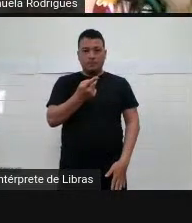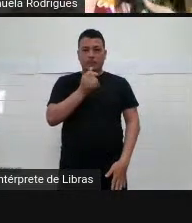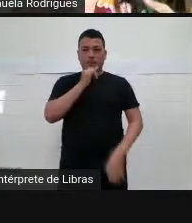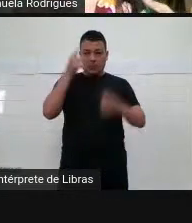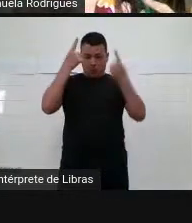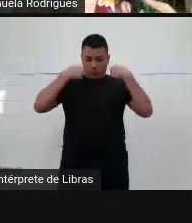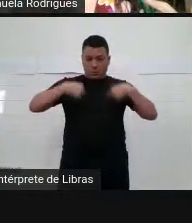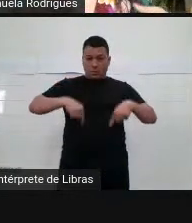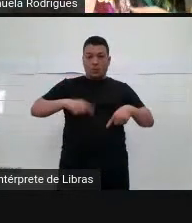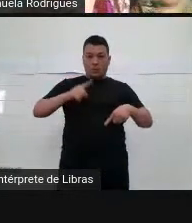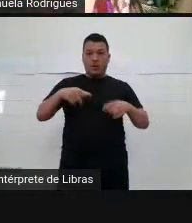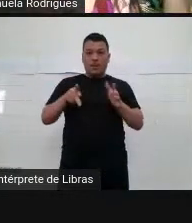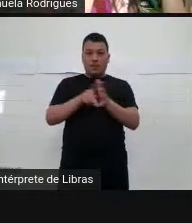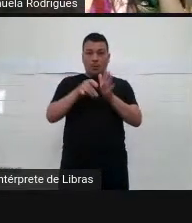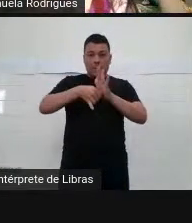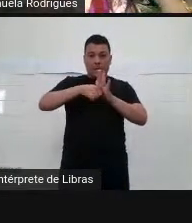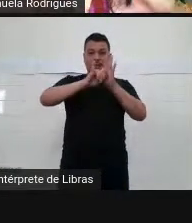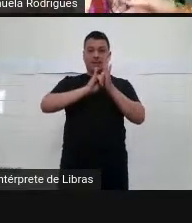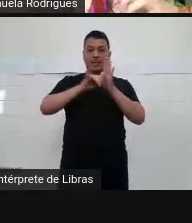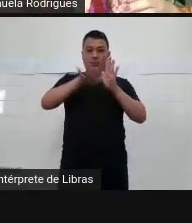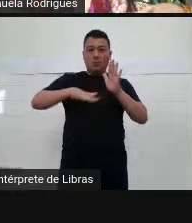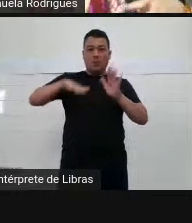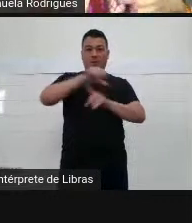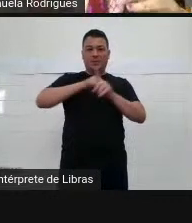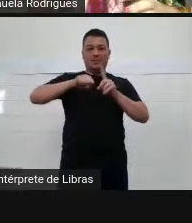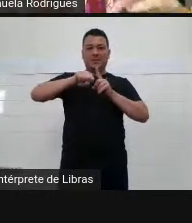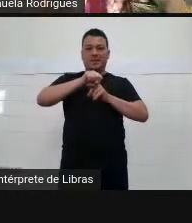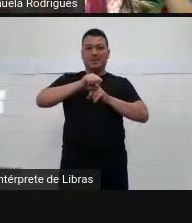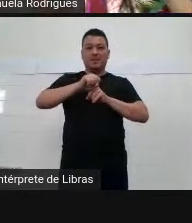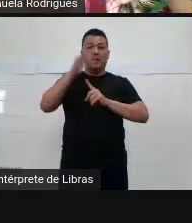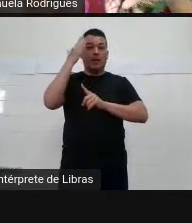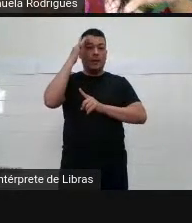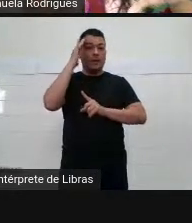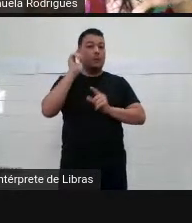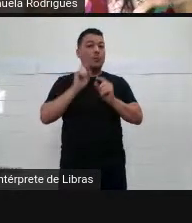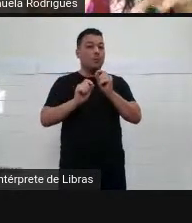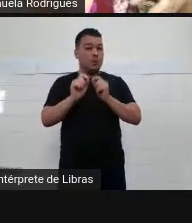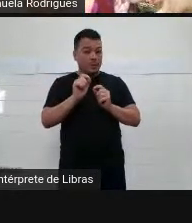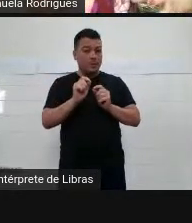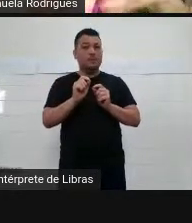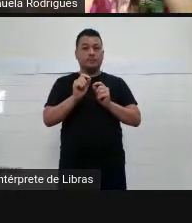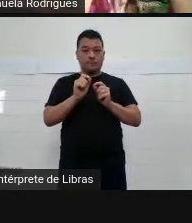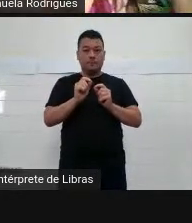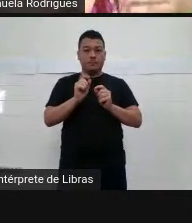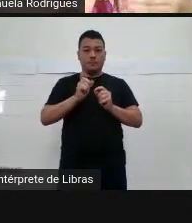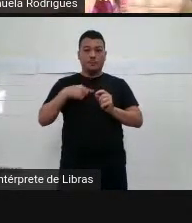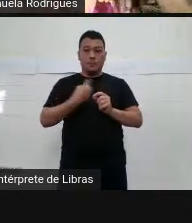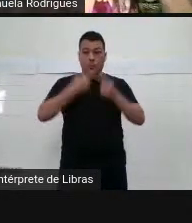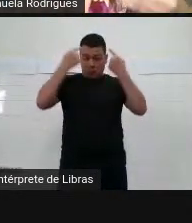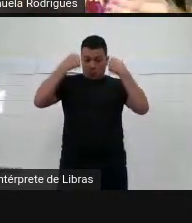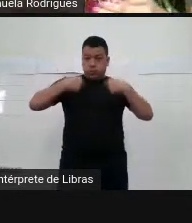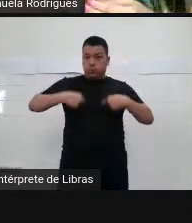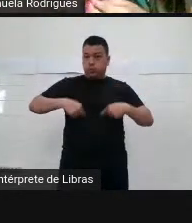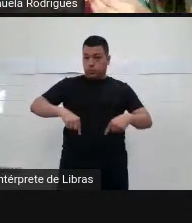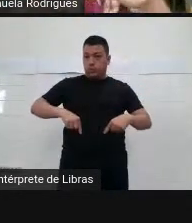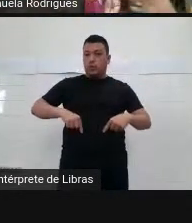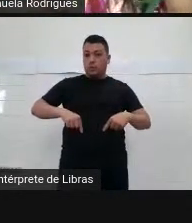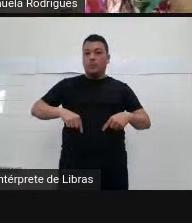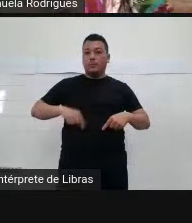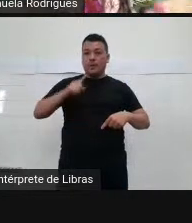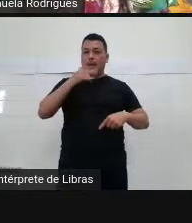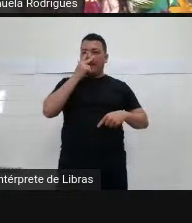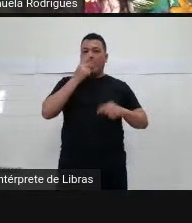é uma construção cultural, é partindo da ideia que o corpo acaba sendo essa espécie